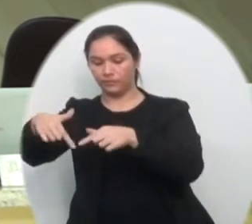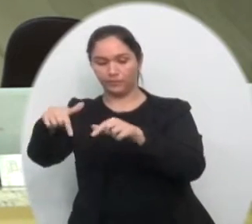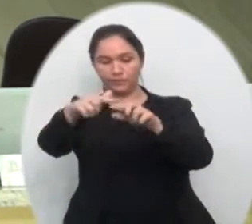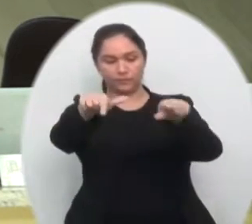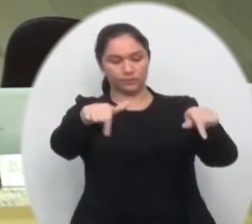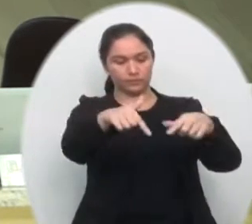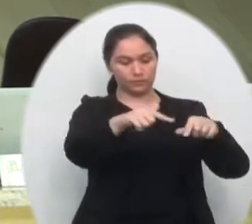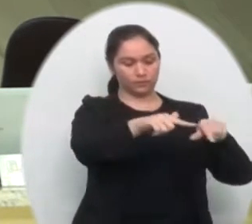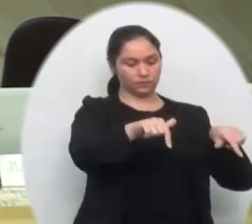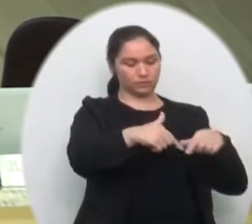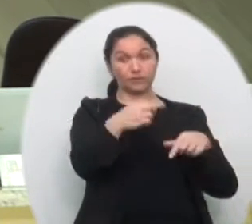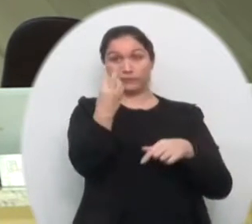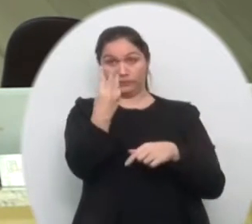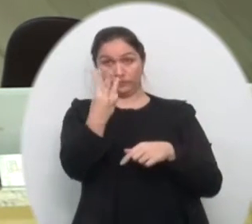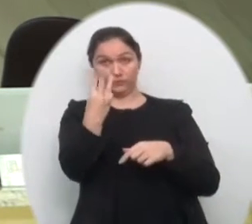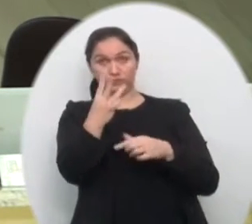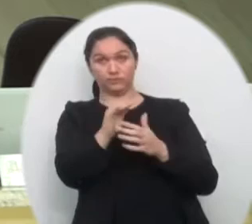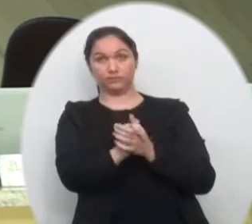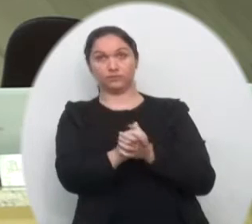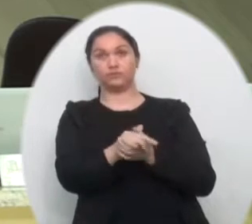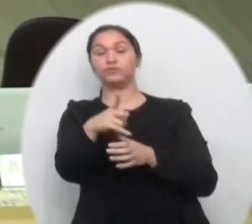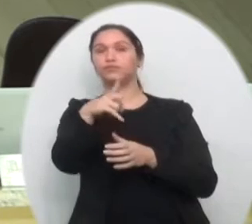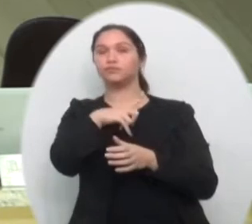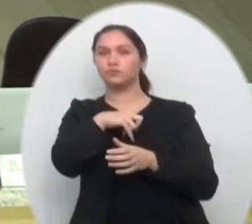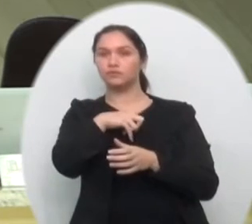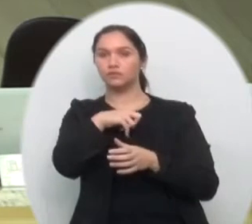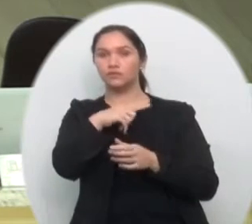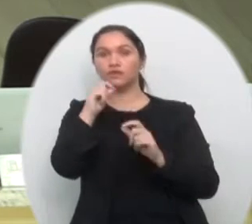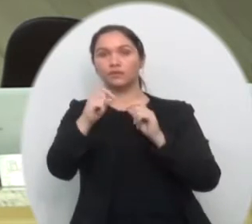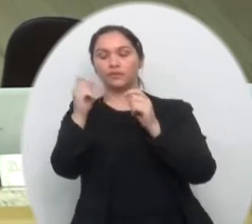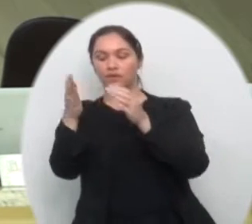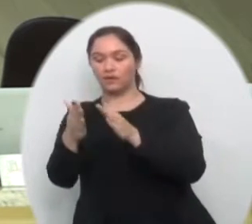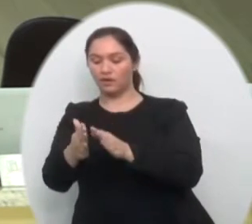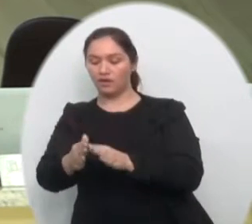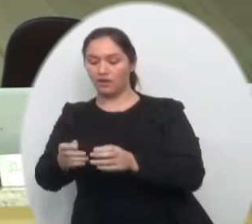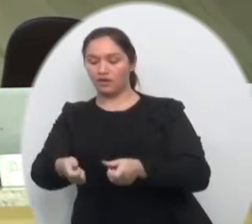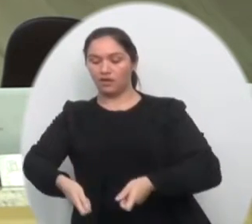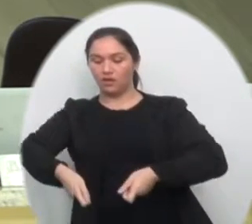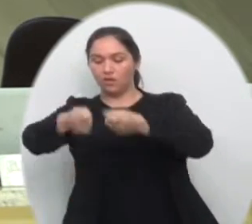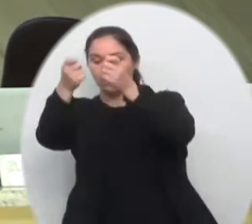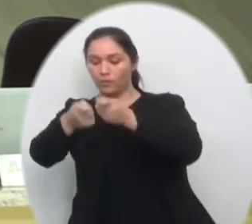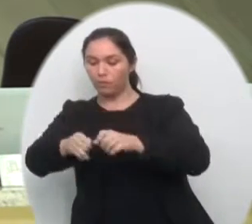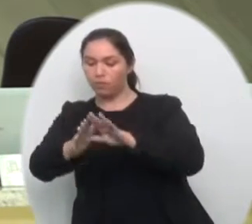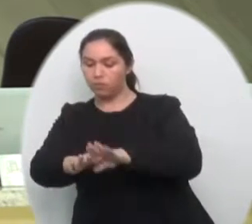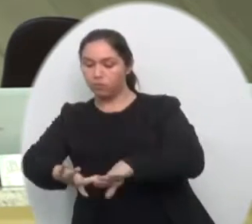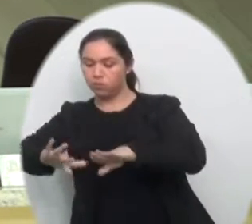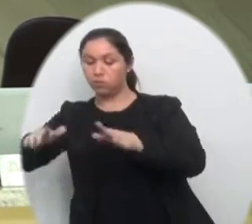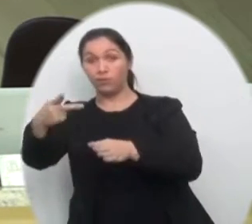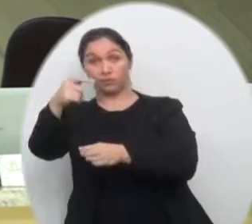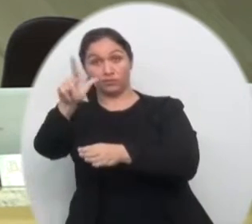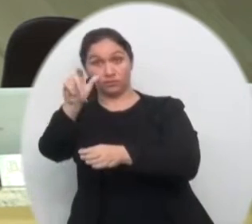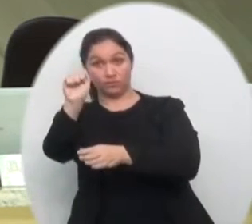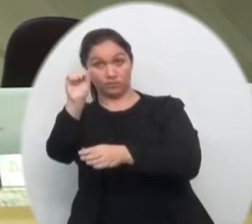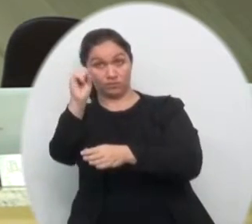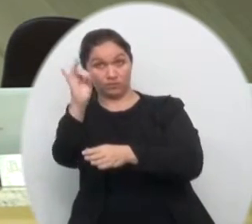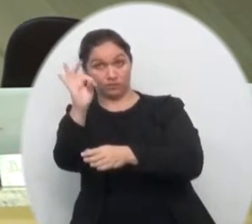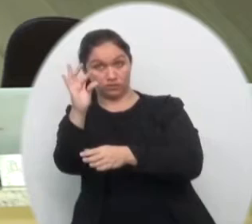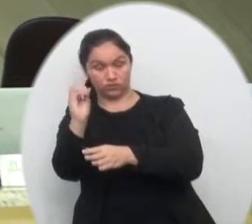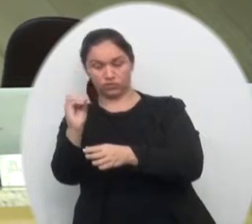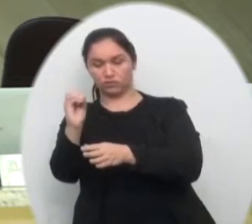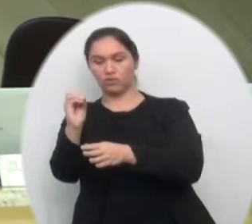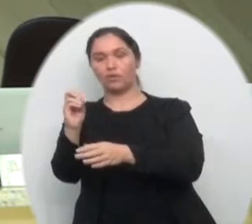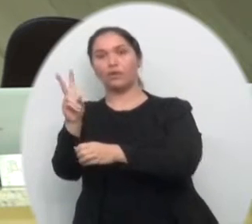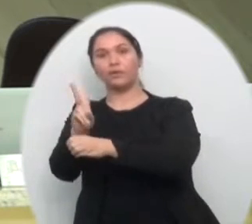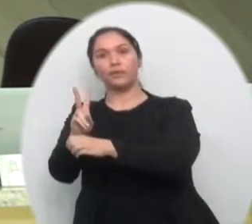não deixar contaminar o lençol freático, no caso, né, quando as vertentes de água. Então, cria essa espuma, ó, é um reagente, ó, como